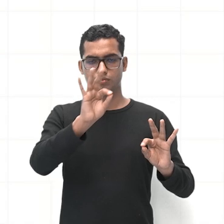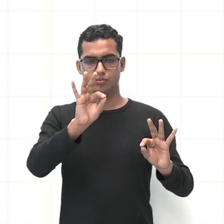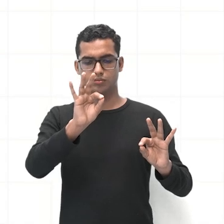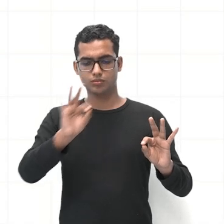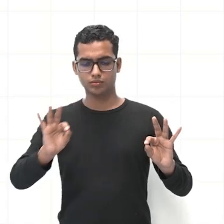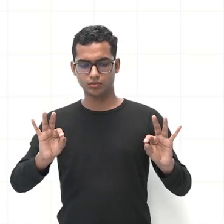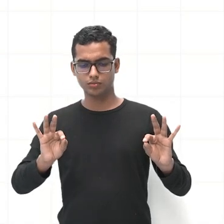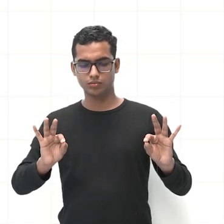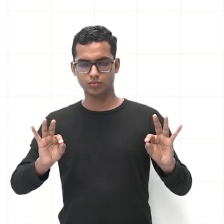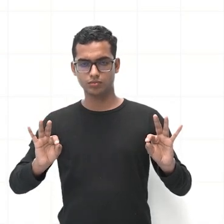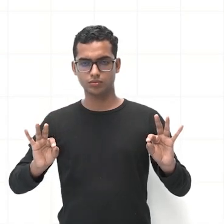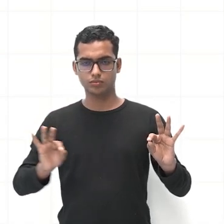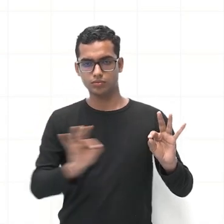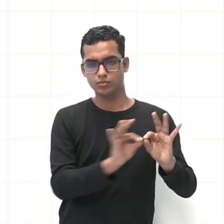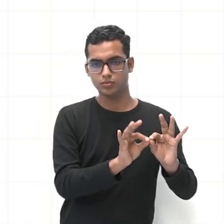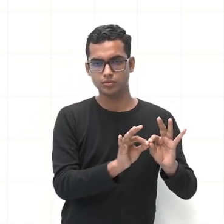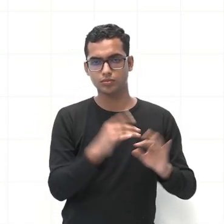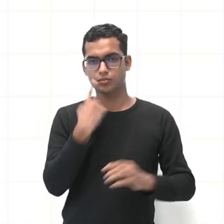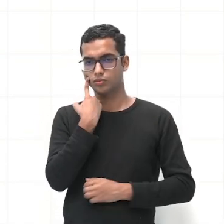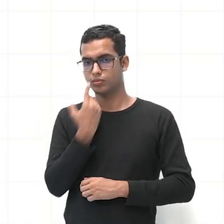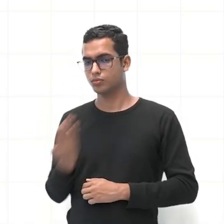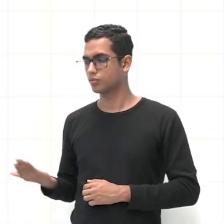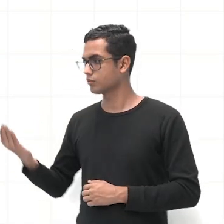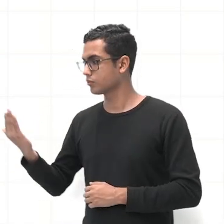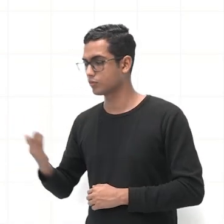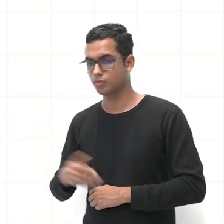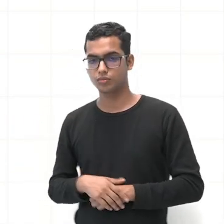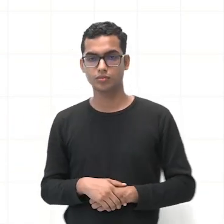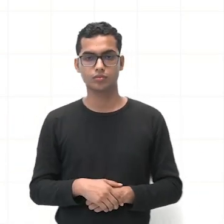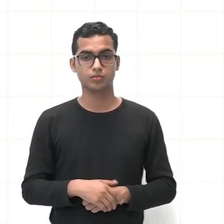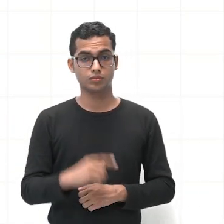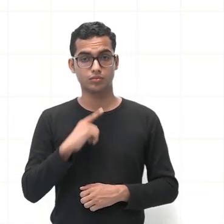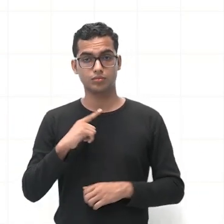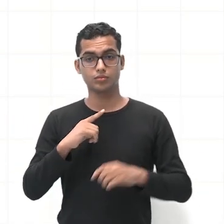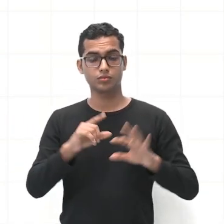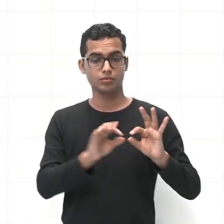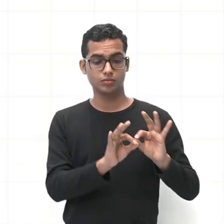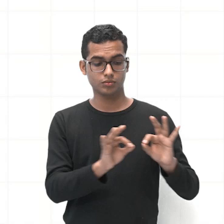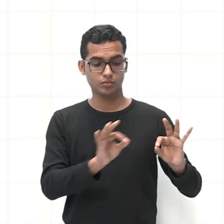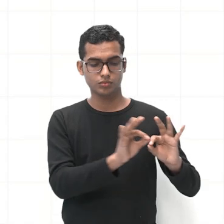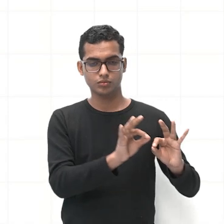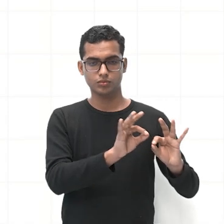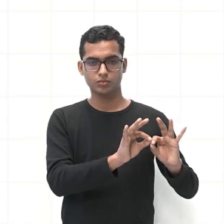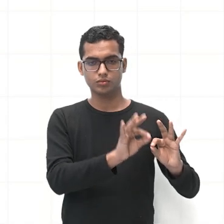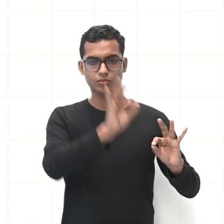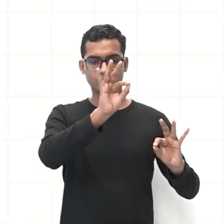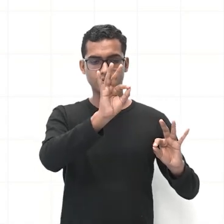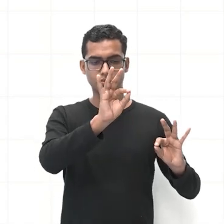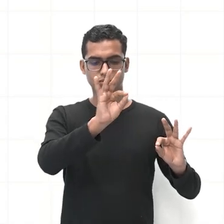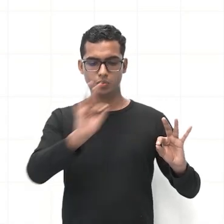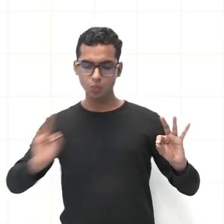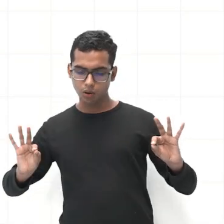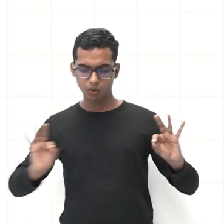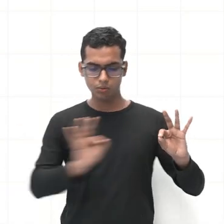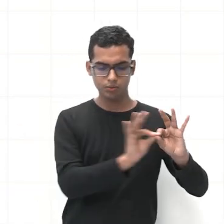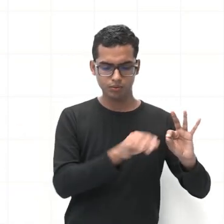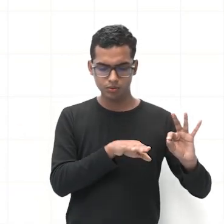congruentes. Já, né, o lado que possui a medida diferente é chamado de base